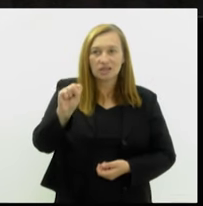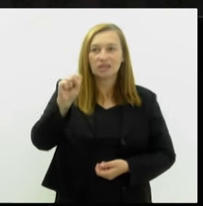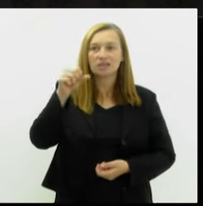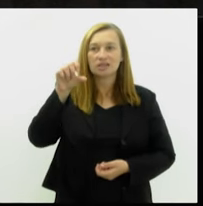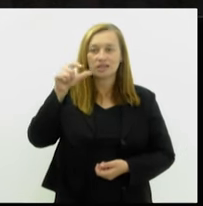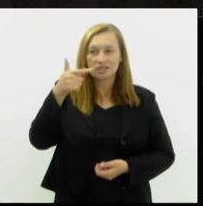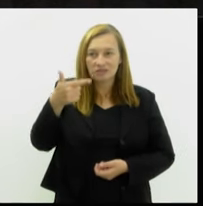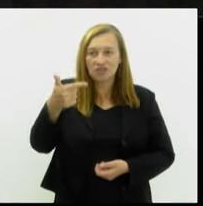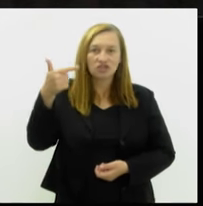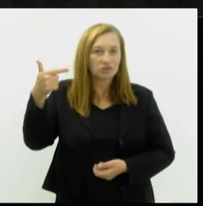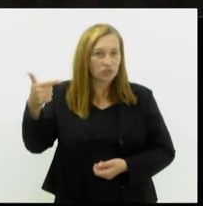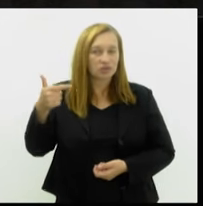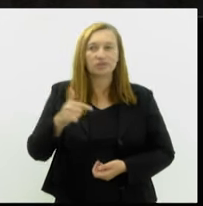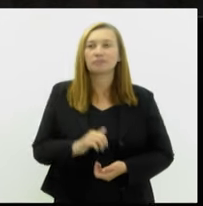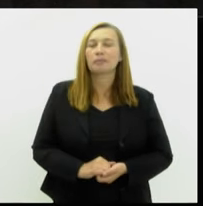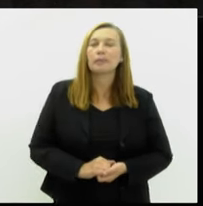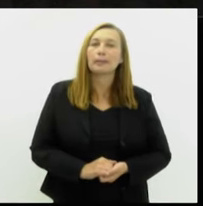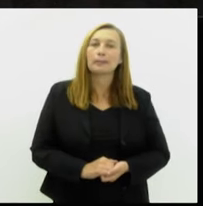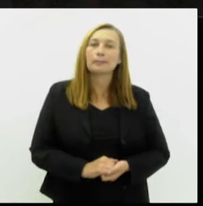1822.